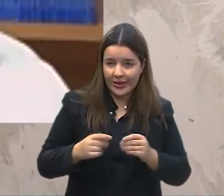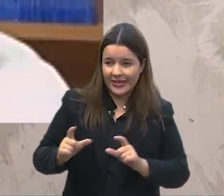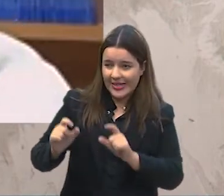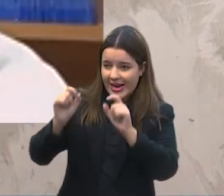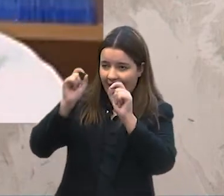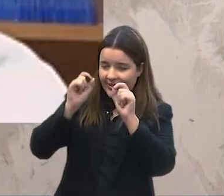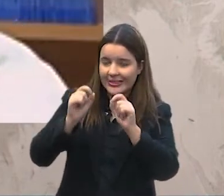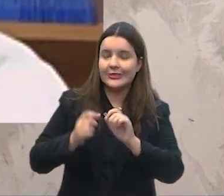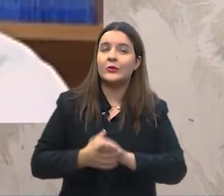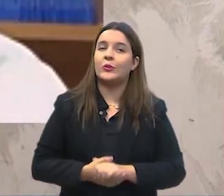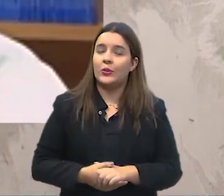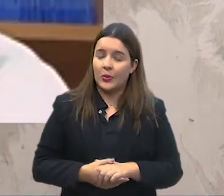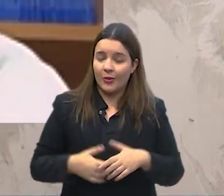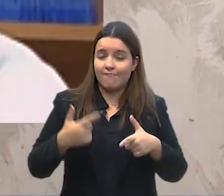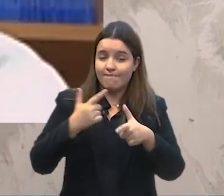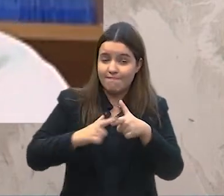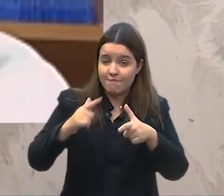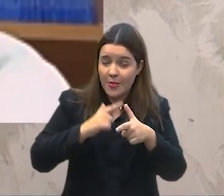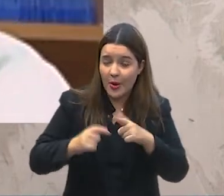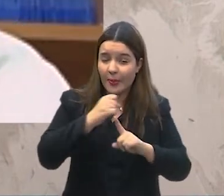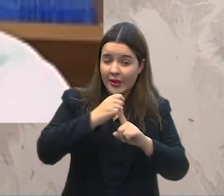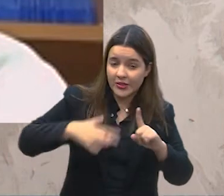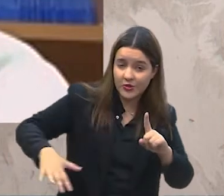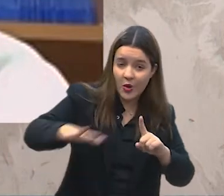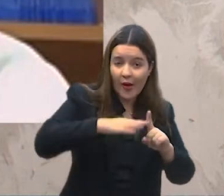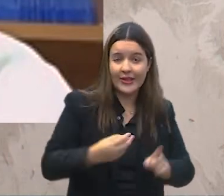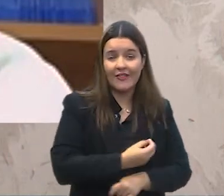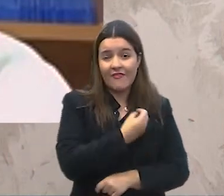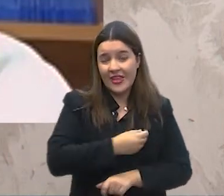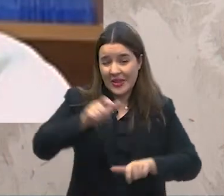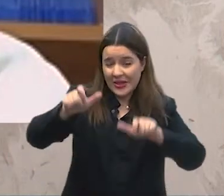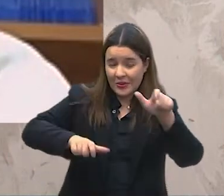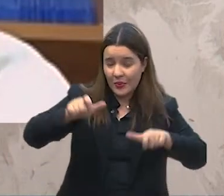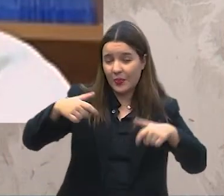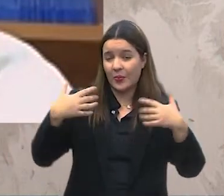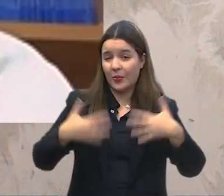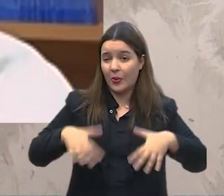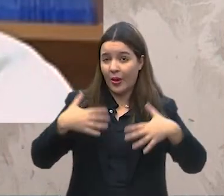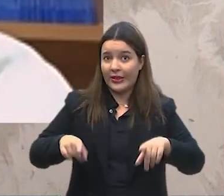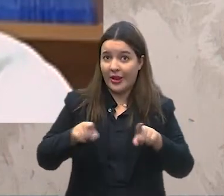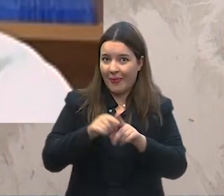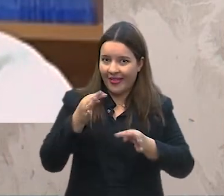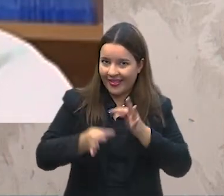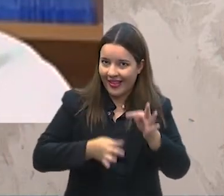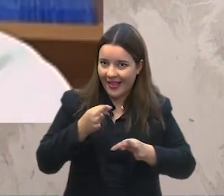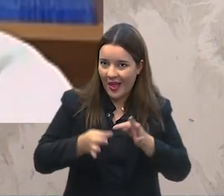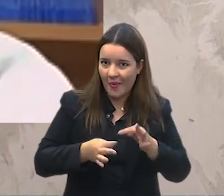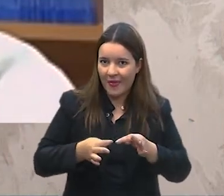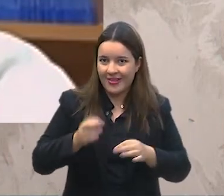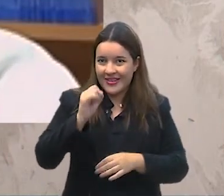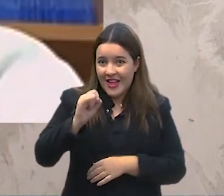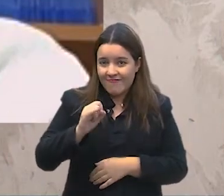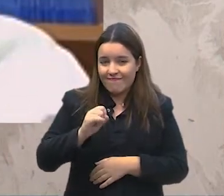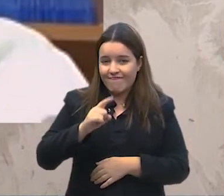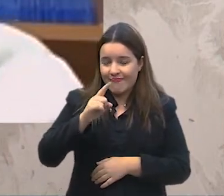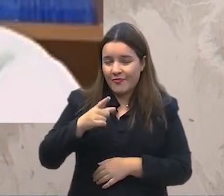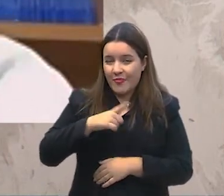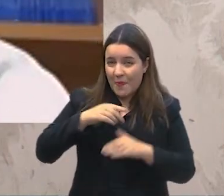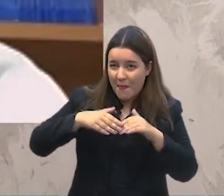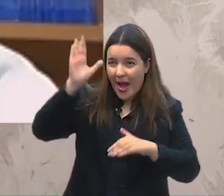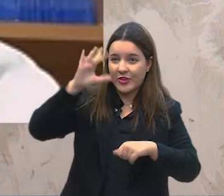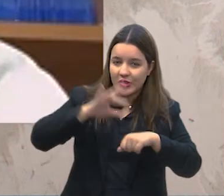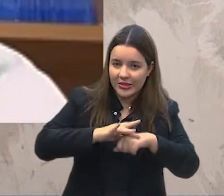impacto social, econômico e da vida das pessoas que é incomensurável. Quando a gente começou a